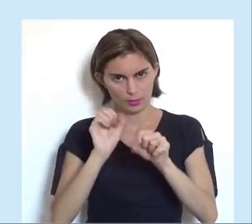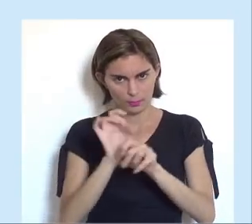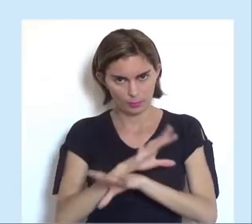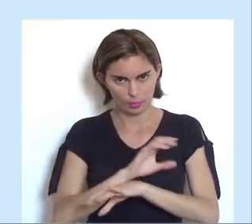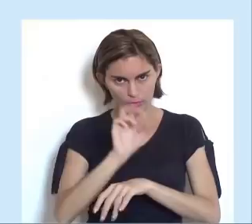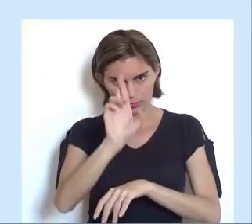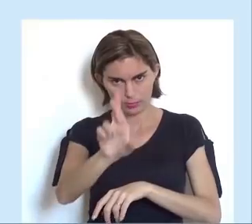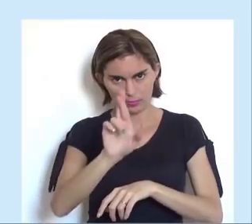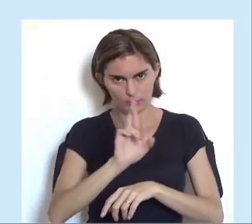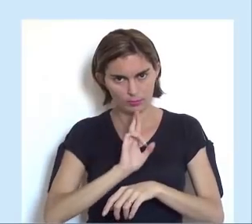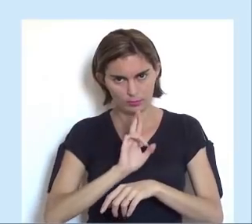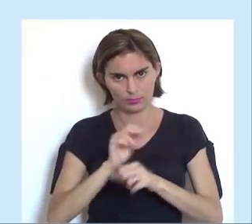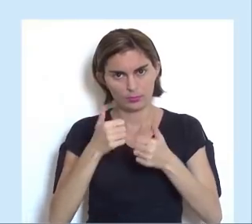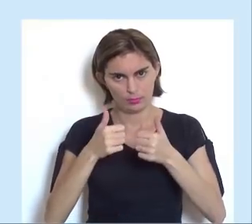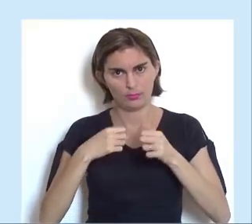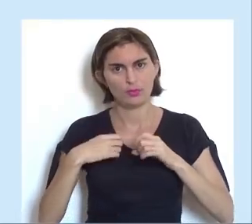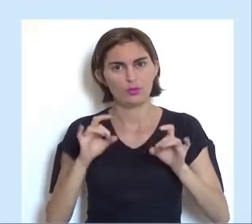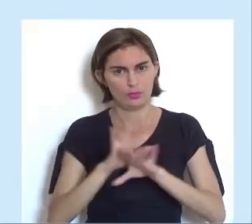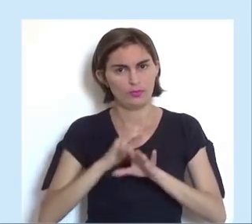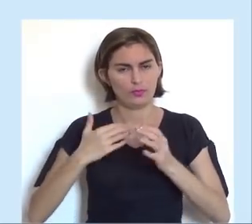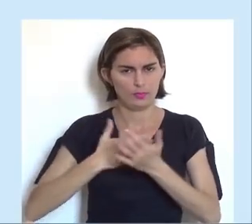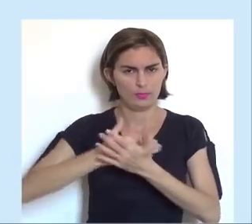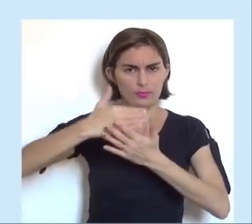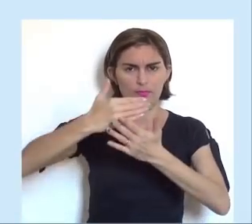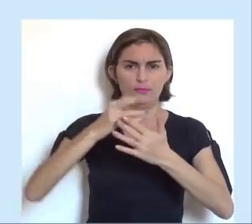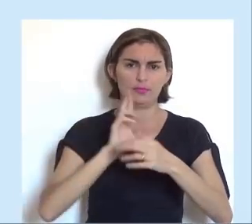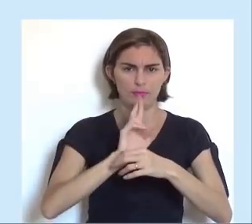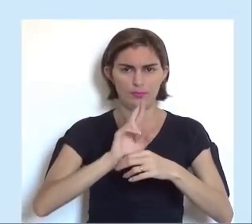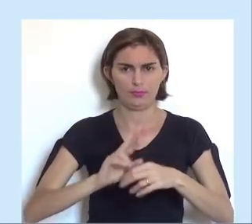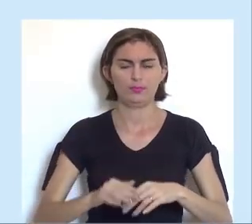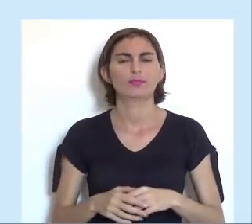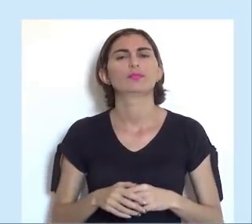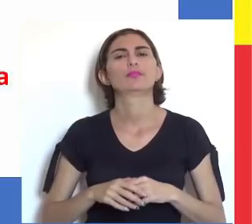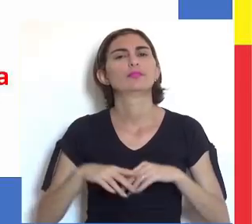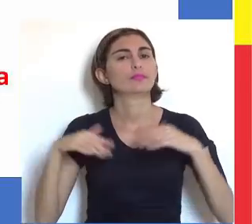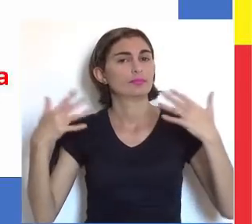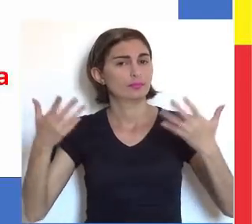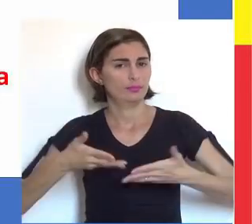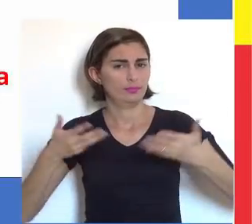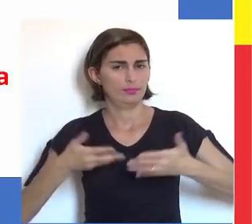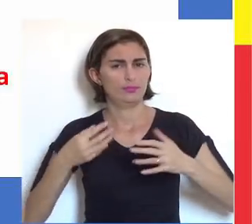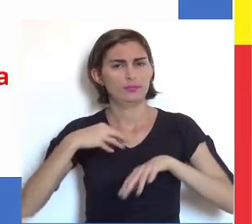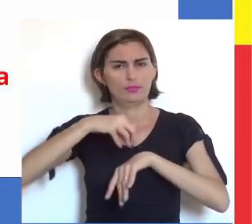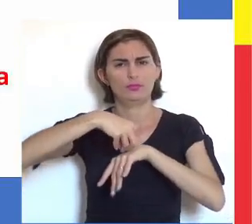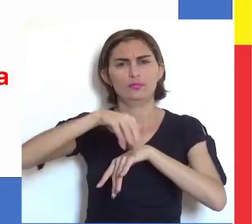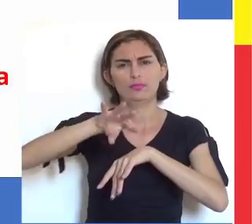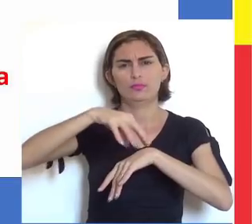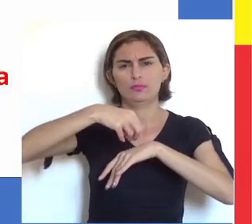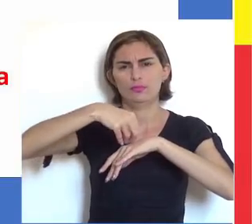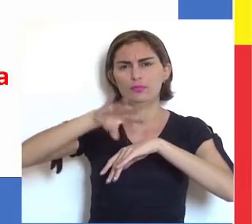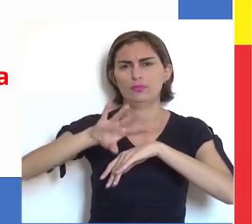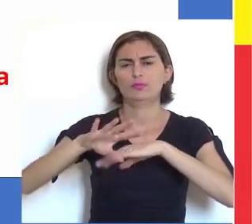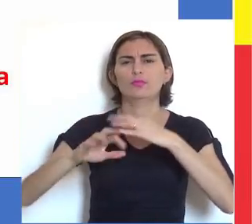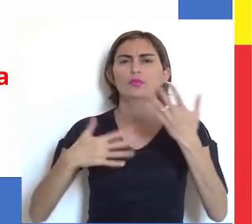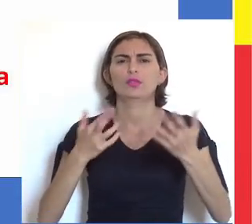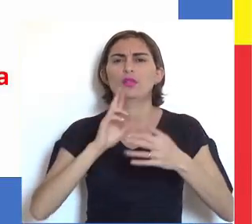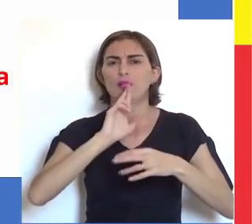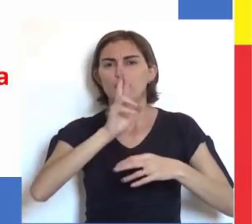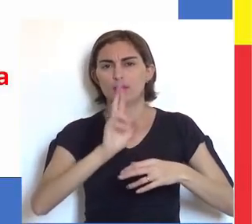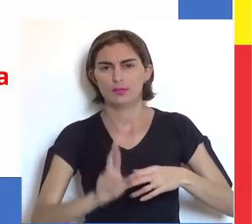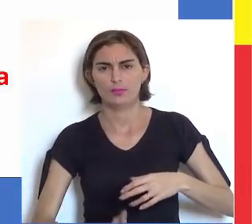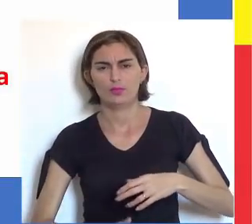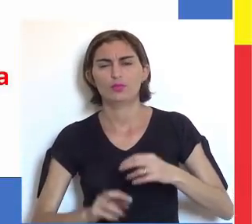para responder? Eu estou. Vamos lá, a gente vai entrar de cabeça nisso agora. Olha só, eu já coloquei agora para vocês com